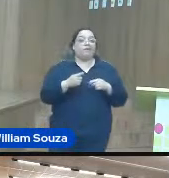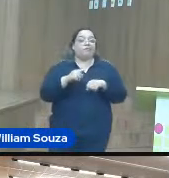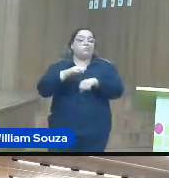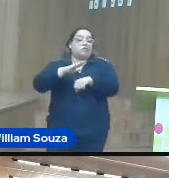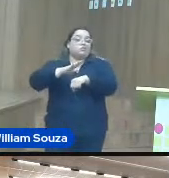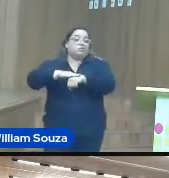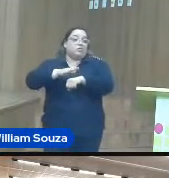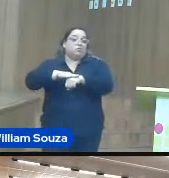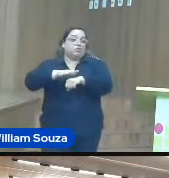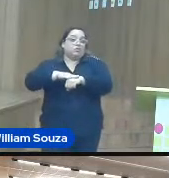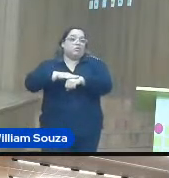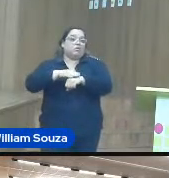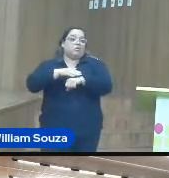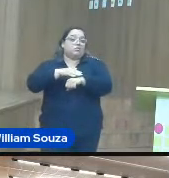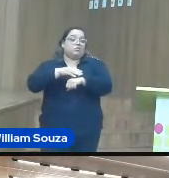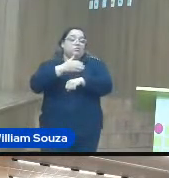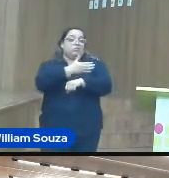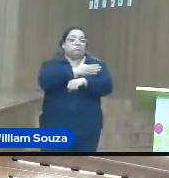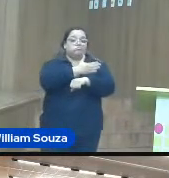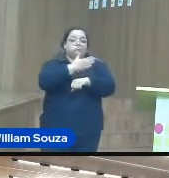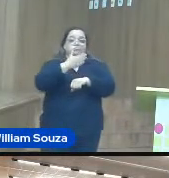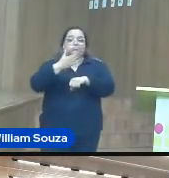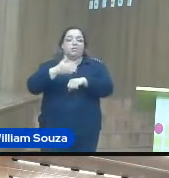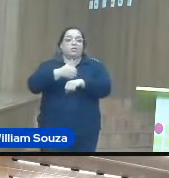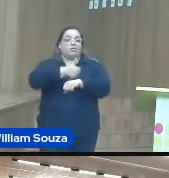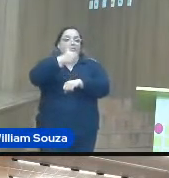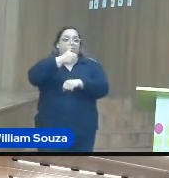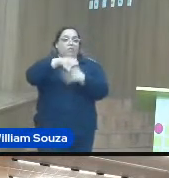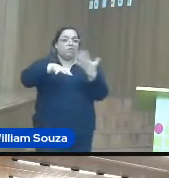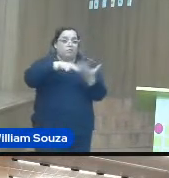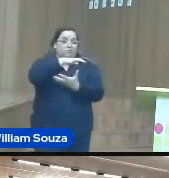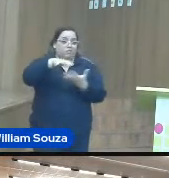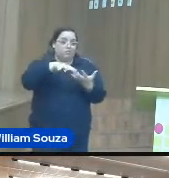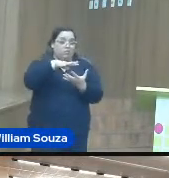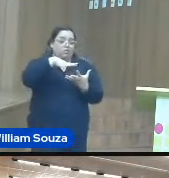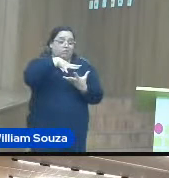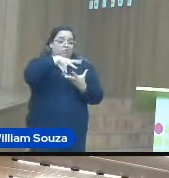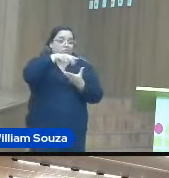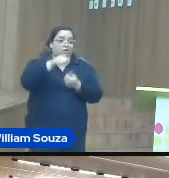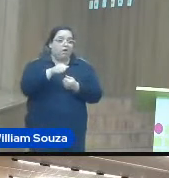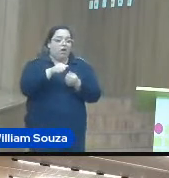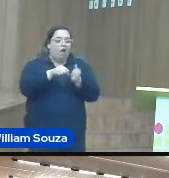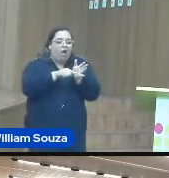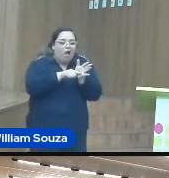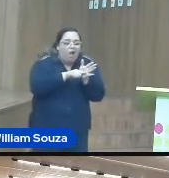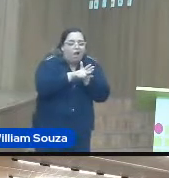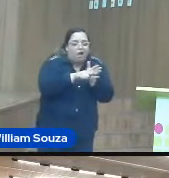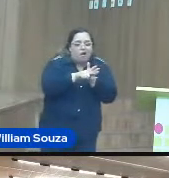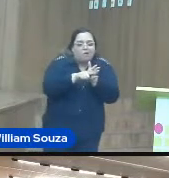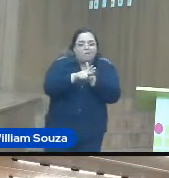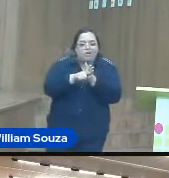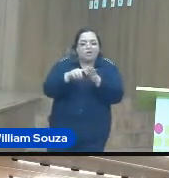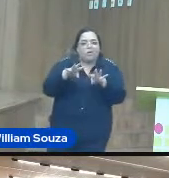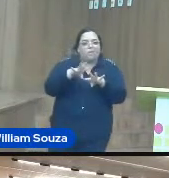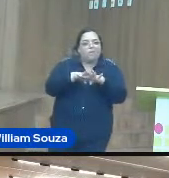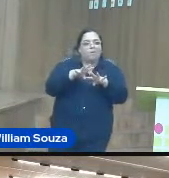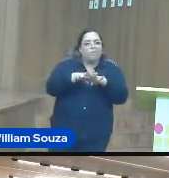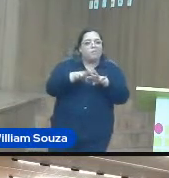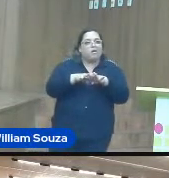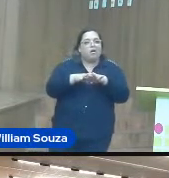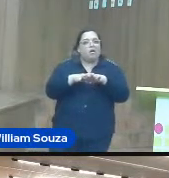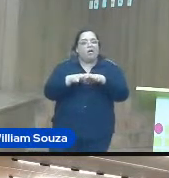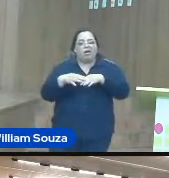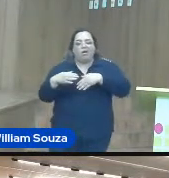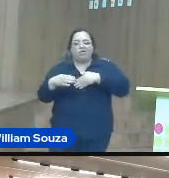durante a Primeira Guerra, as pesquisas matemáticas, elas acabaram envolvendo, né, elementos da